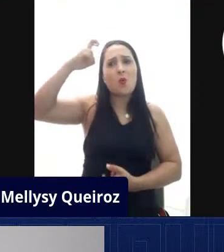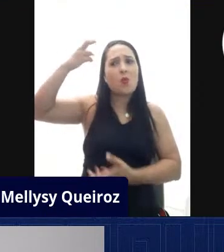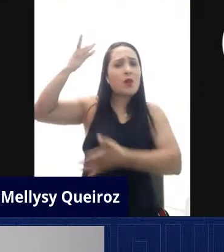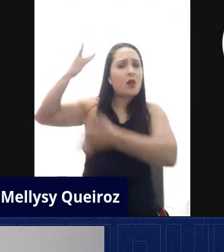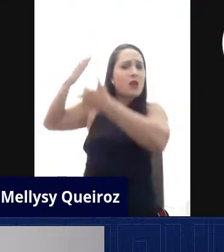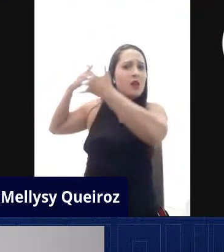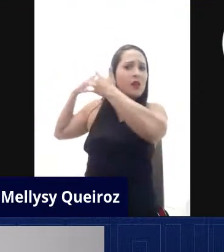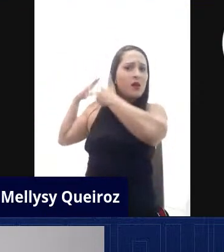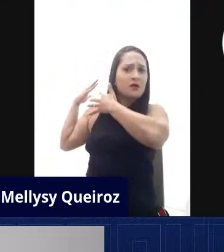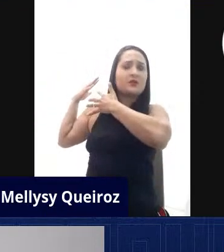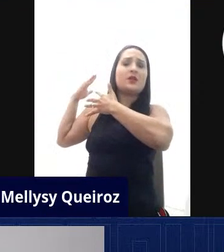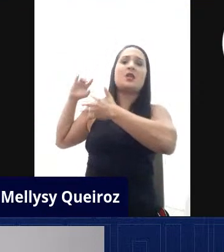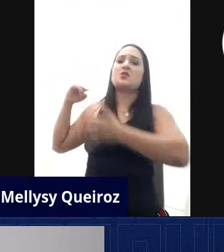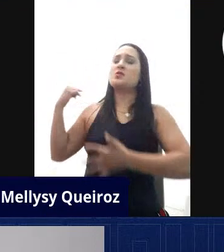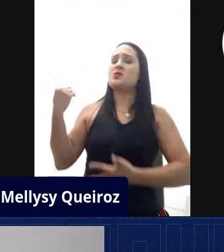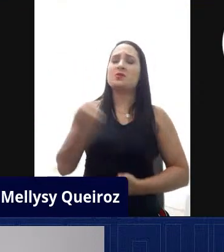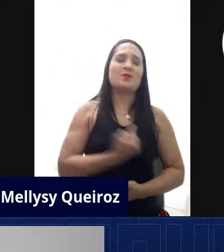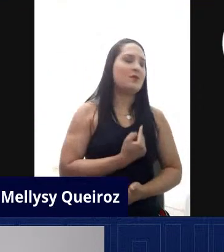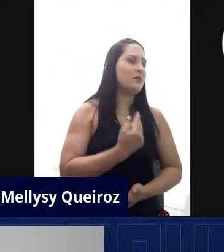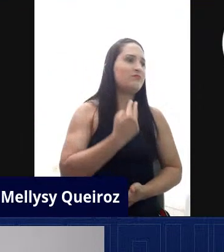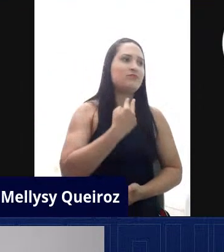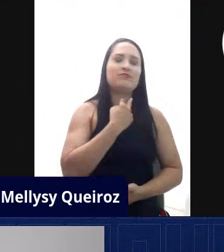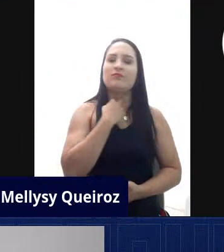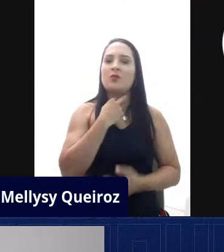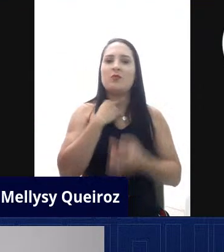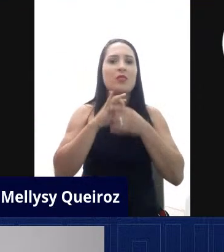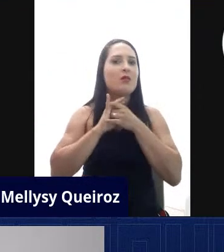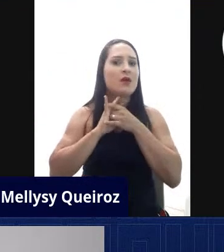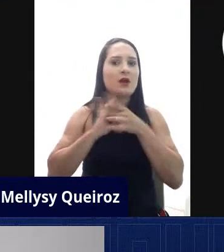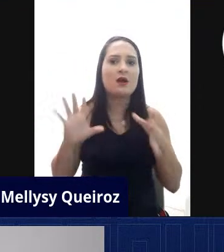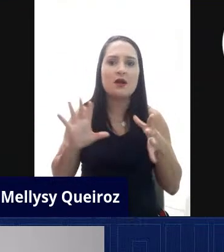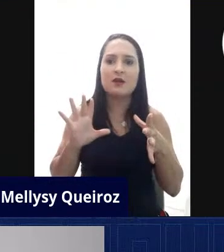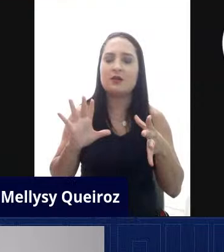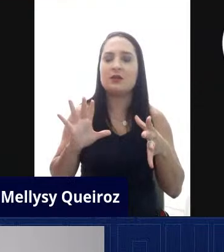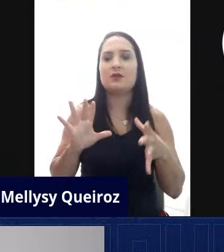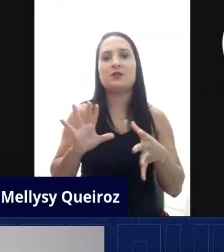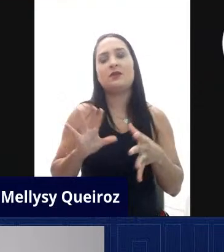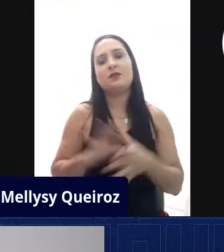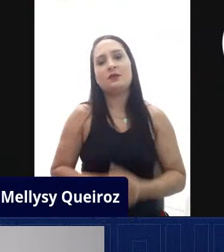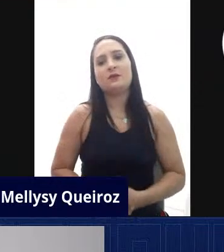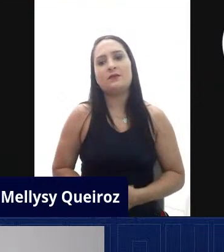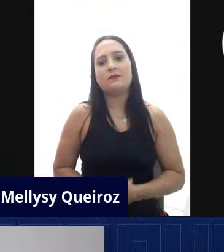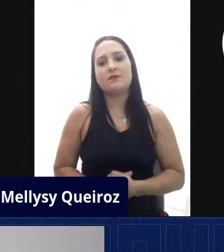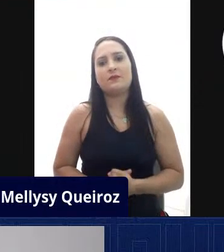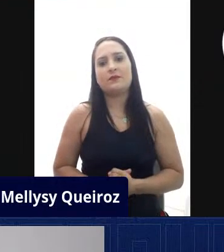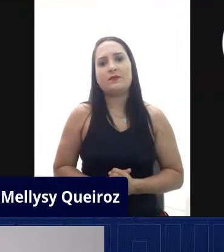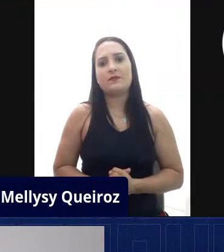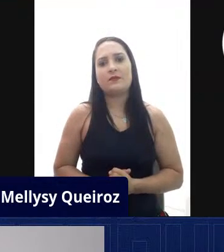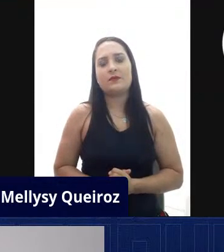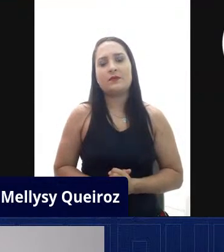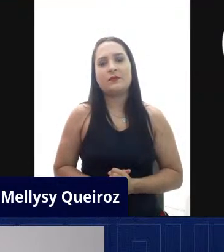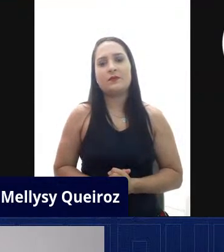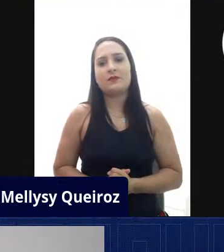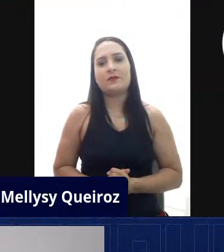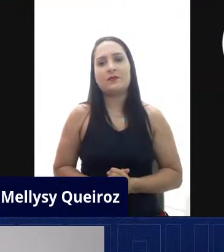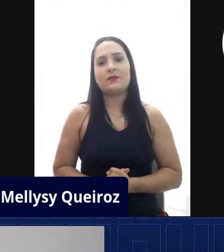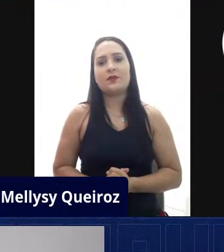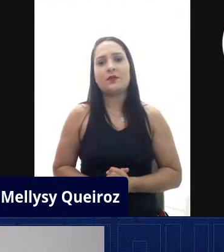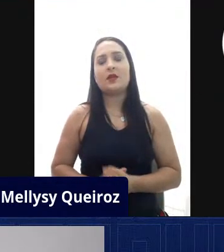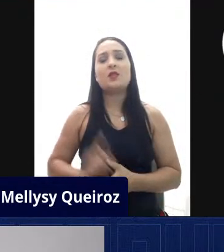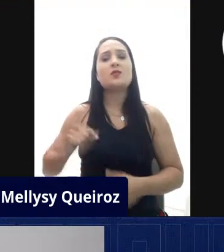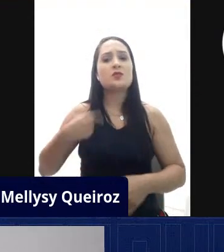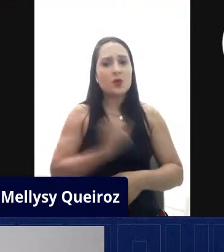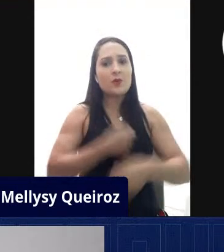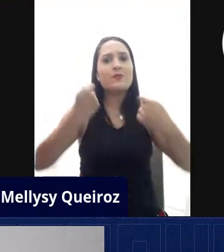pode deixar de trazer a oportunidade de falar sobre o assunto que ninguém quer ouvir. Ninguém quer